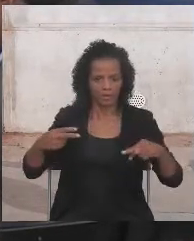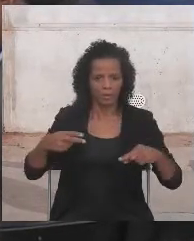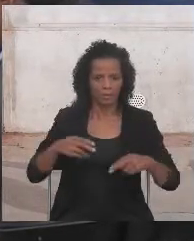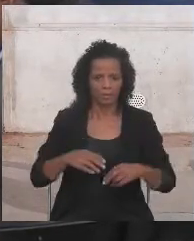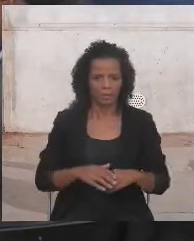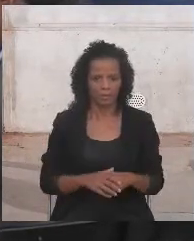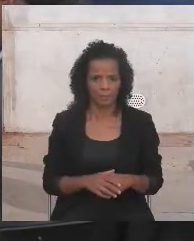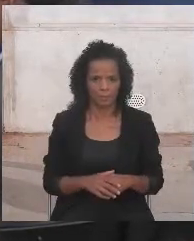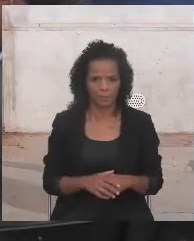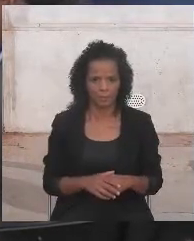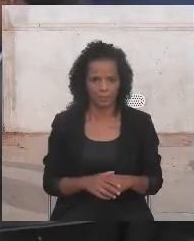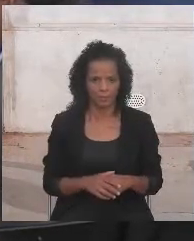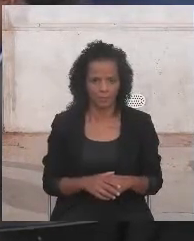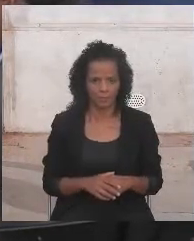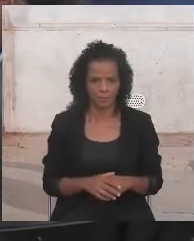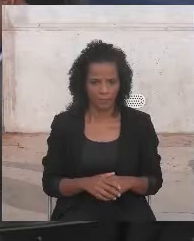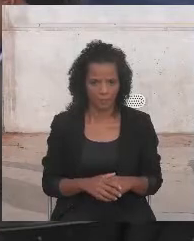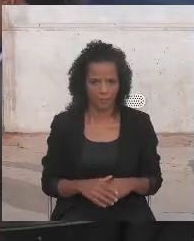Municipal.